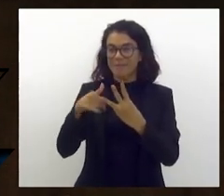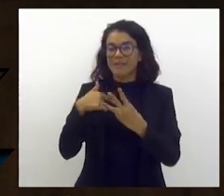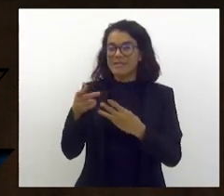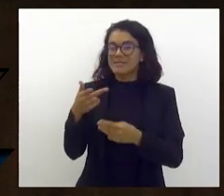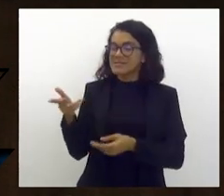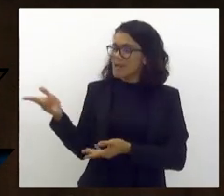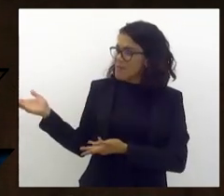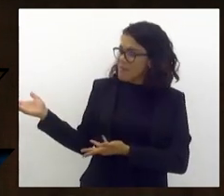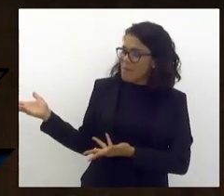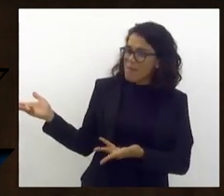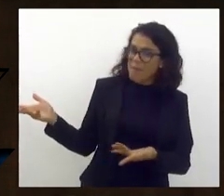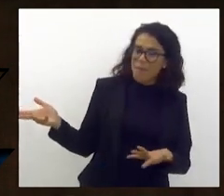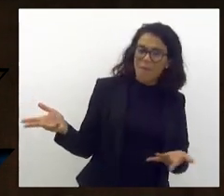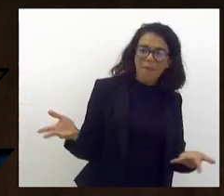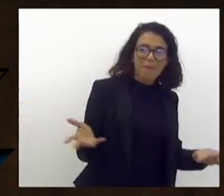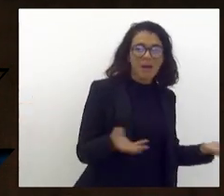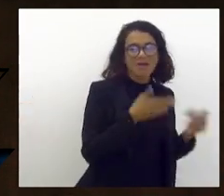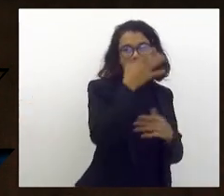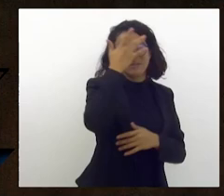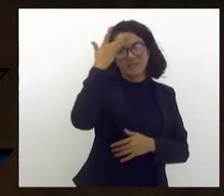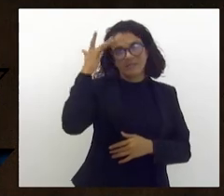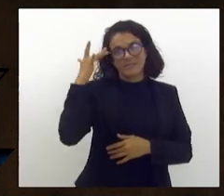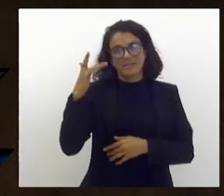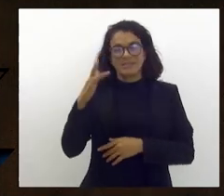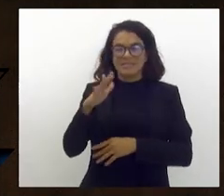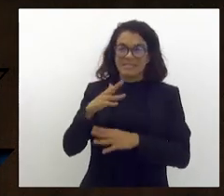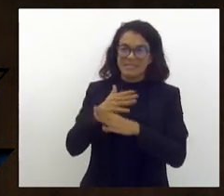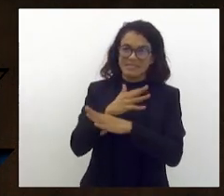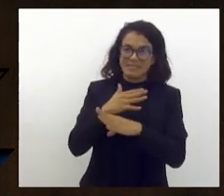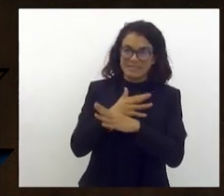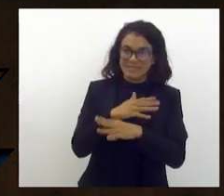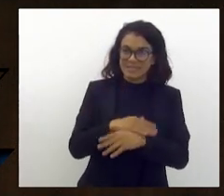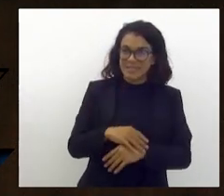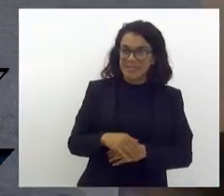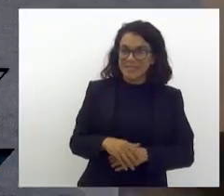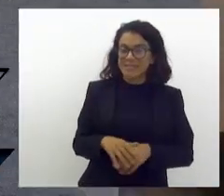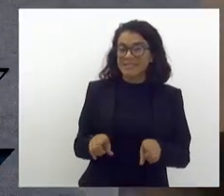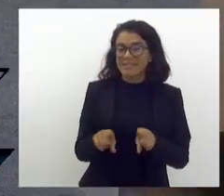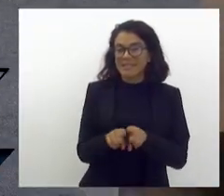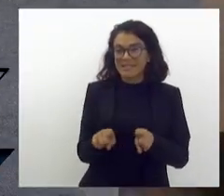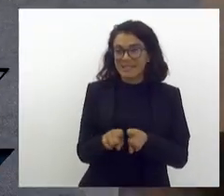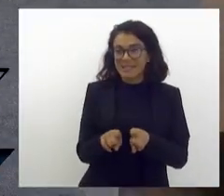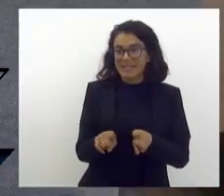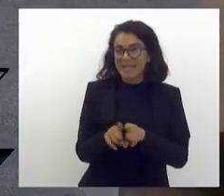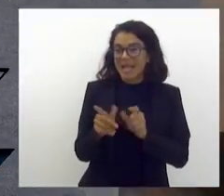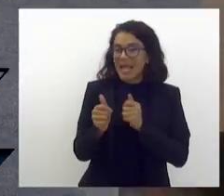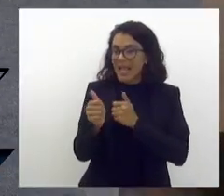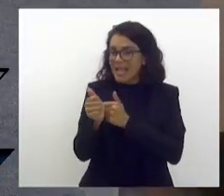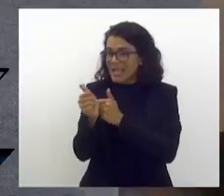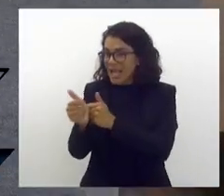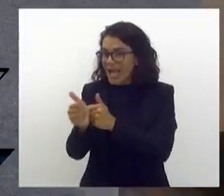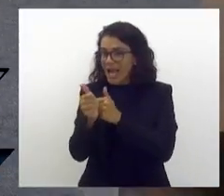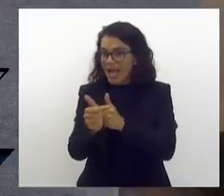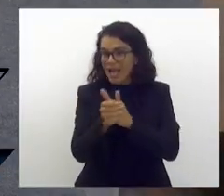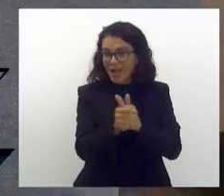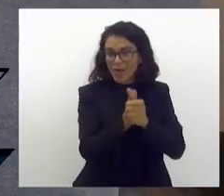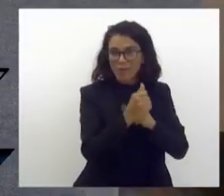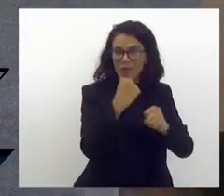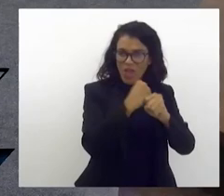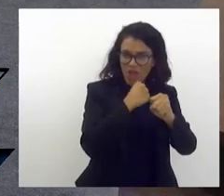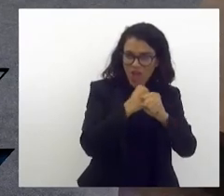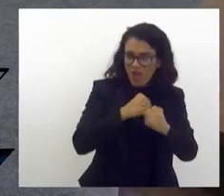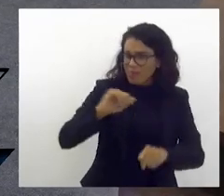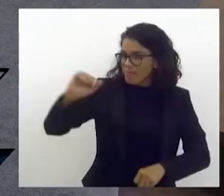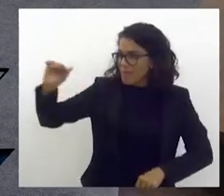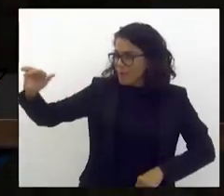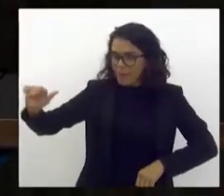das cidades todas da região. Mais do que isso, ele acompanha as obras e cobra das